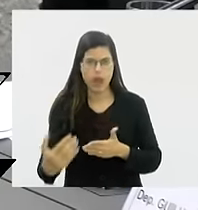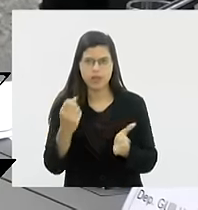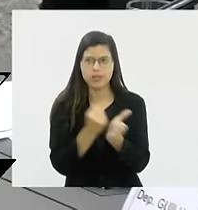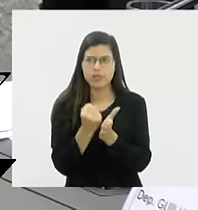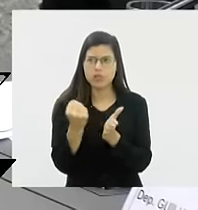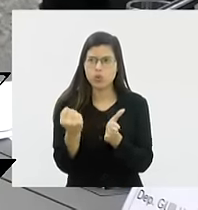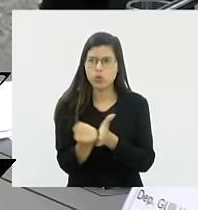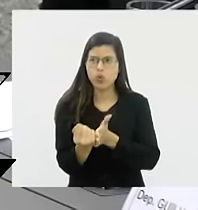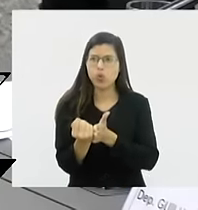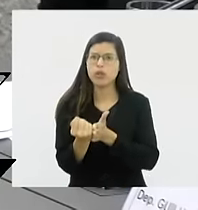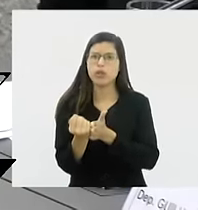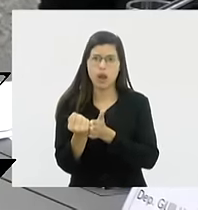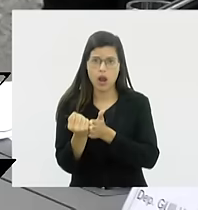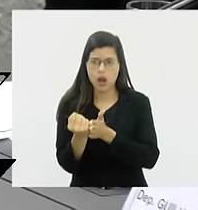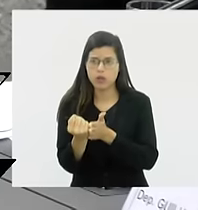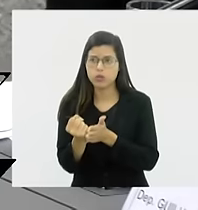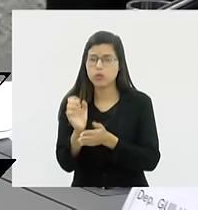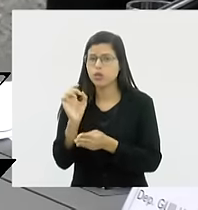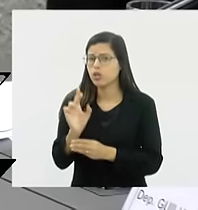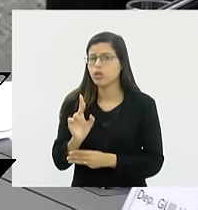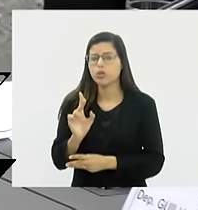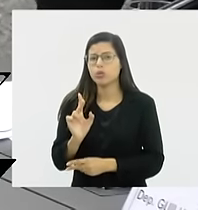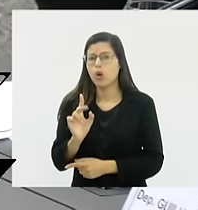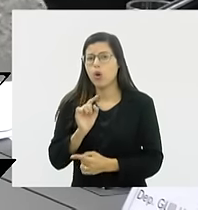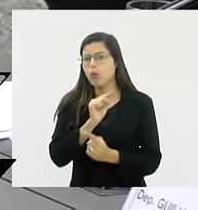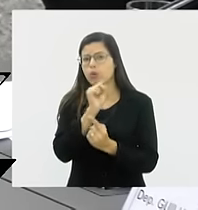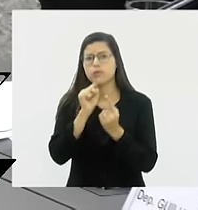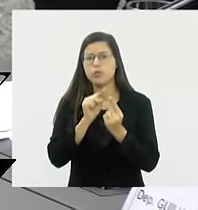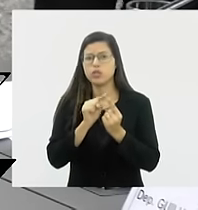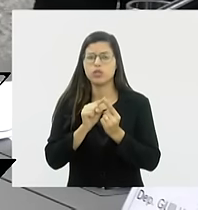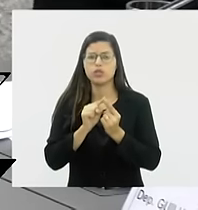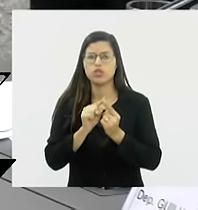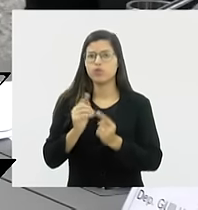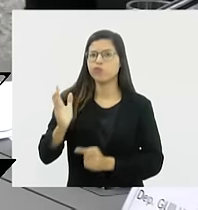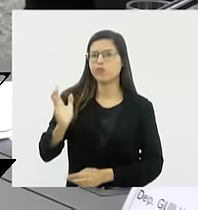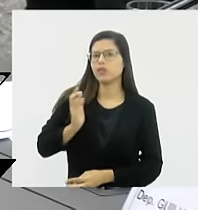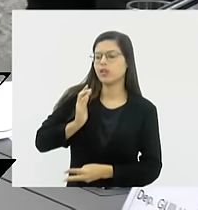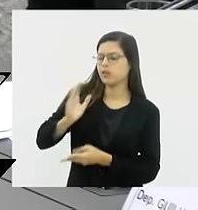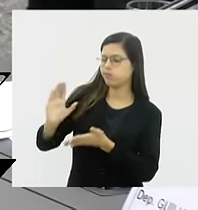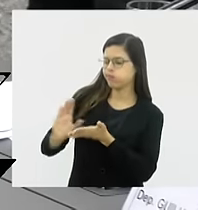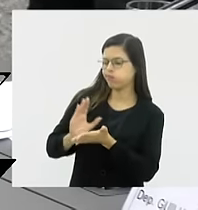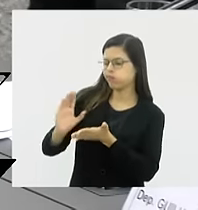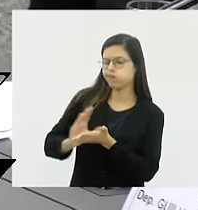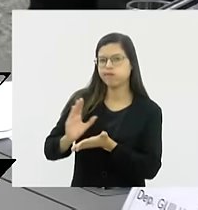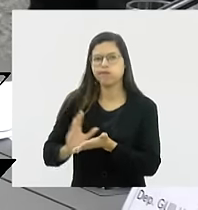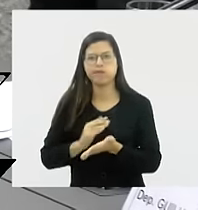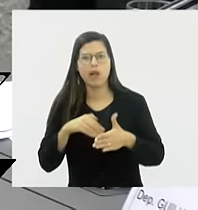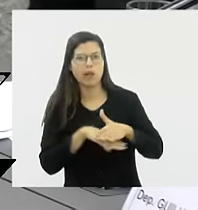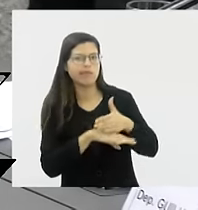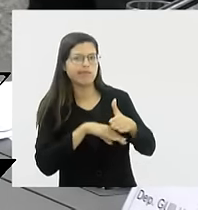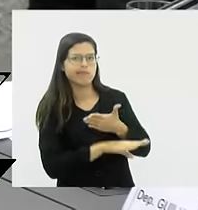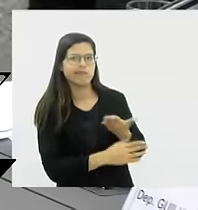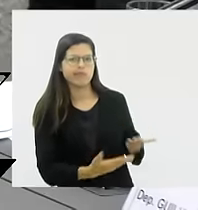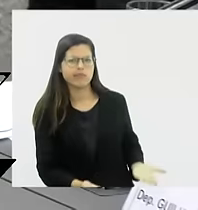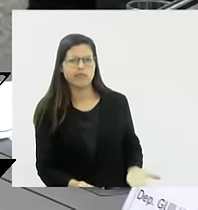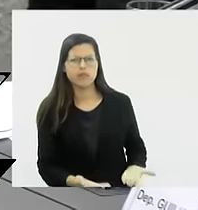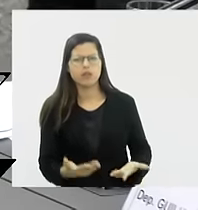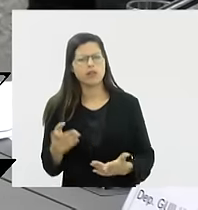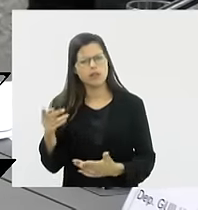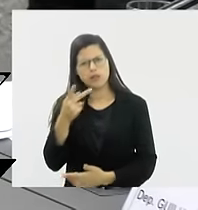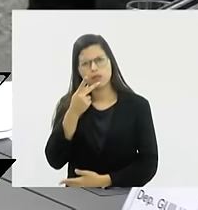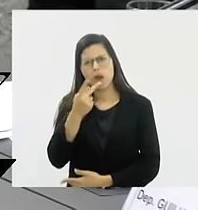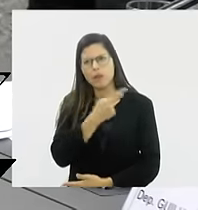contratos obscuros que só visa a enriquecer o bolso dos donos da máfia. Porque, como Vossa Excelência mesmo